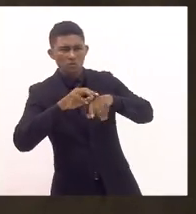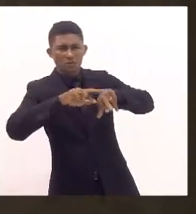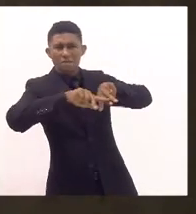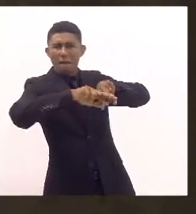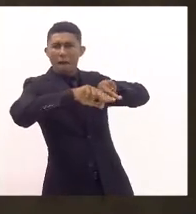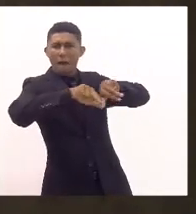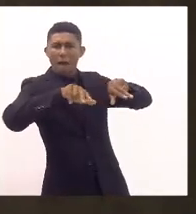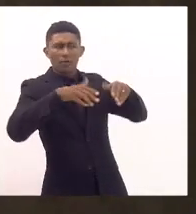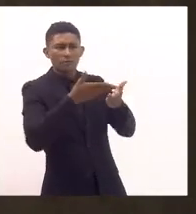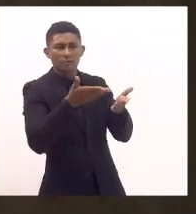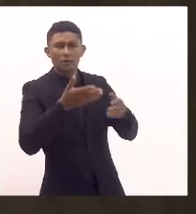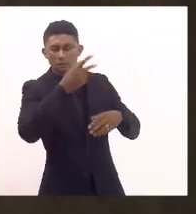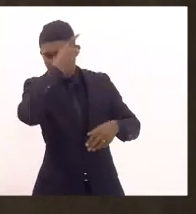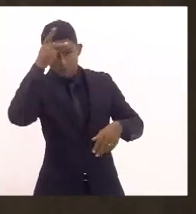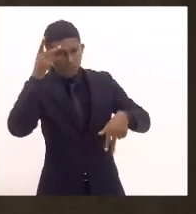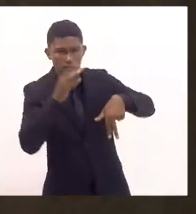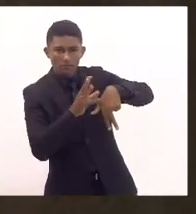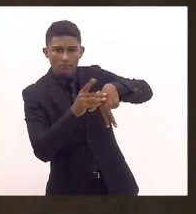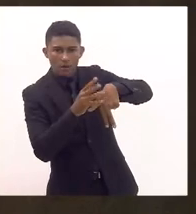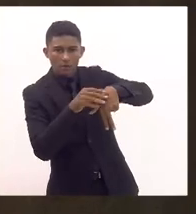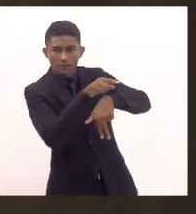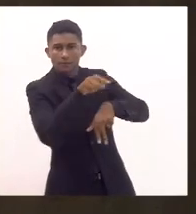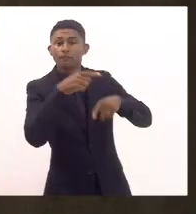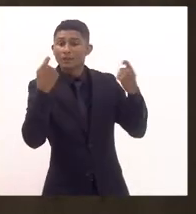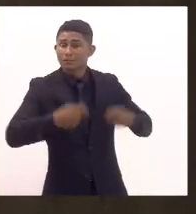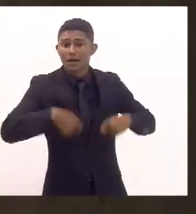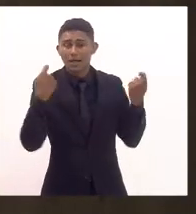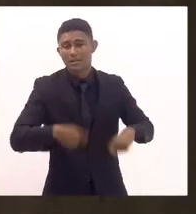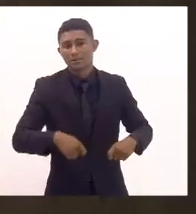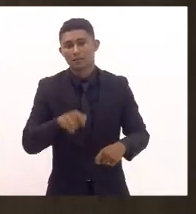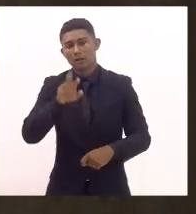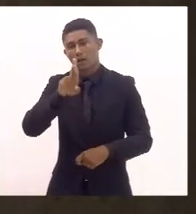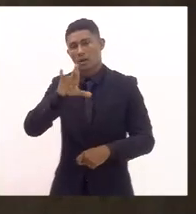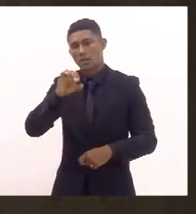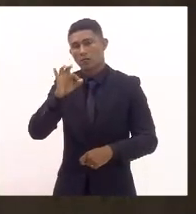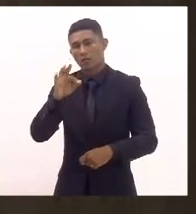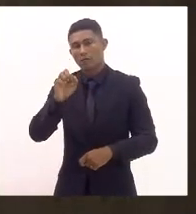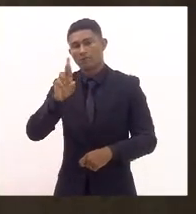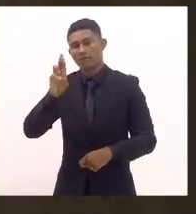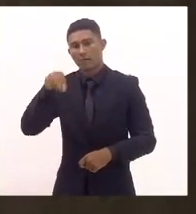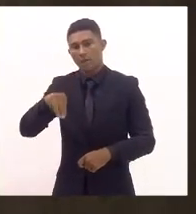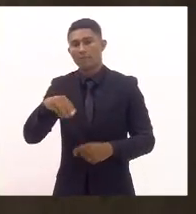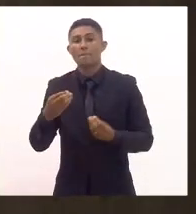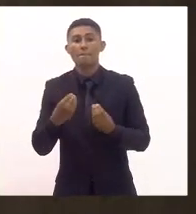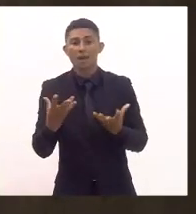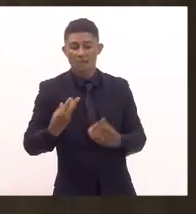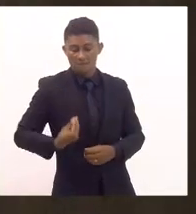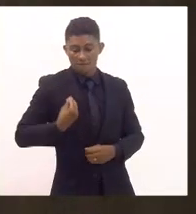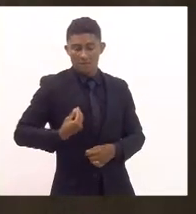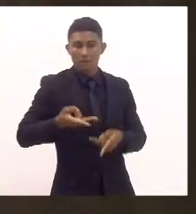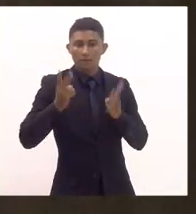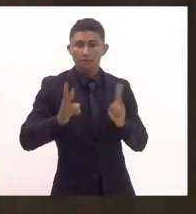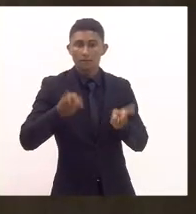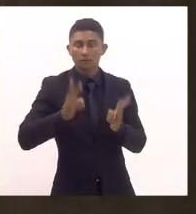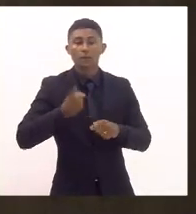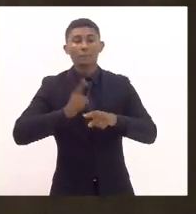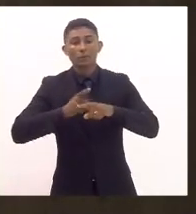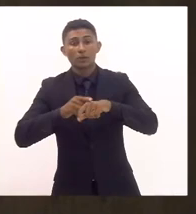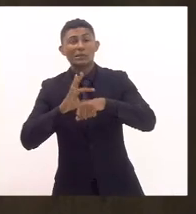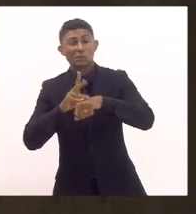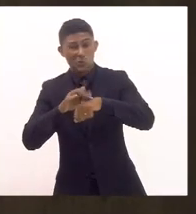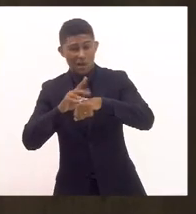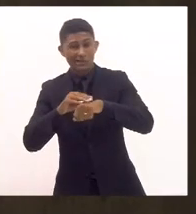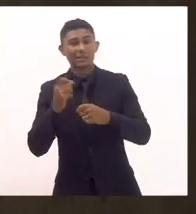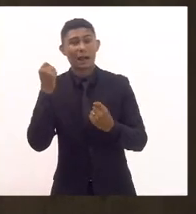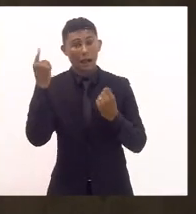que precisam da Rio Farm para sobreviver né porque tem uma doença Rara